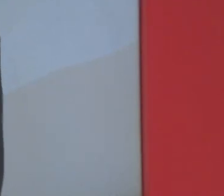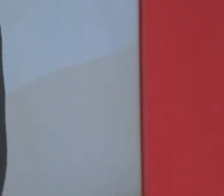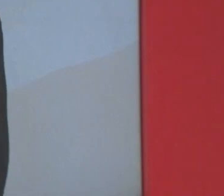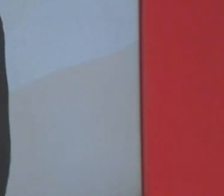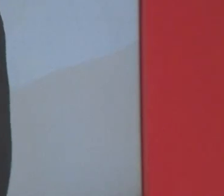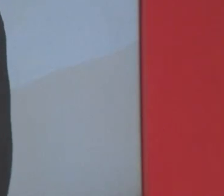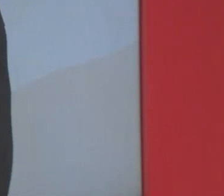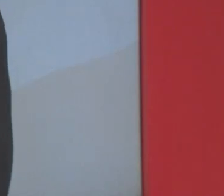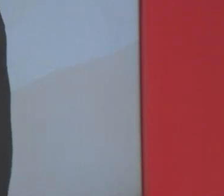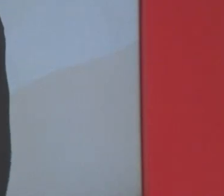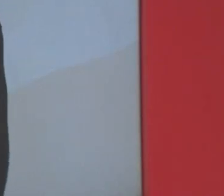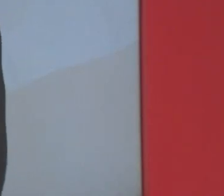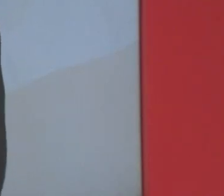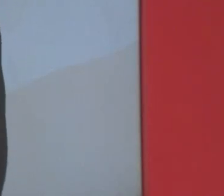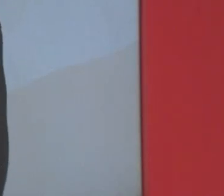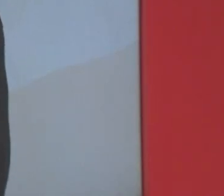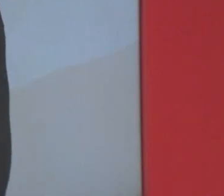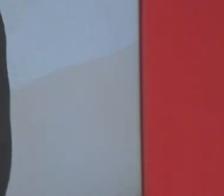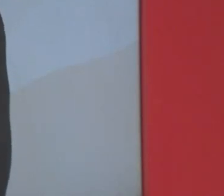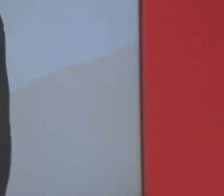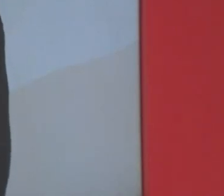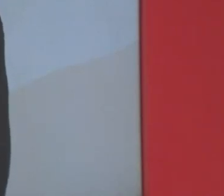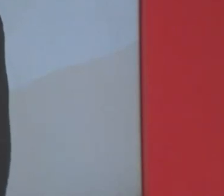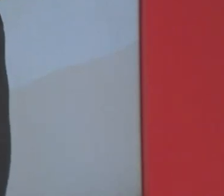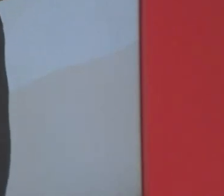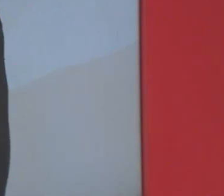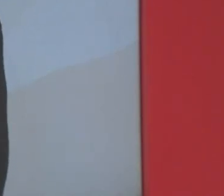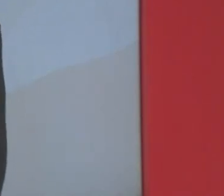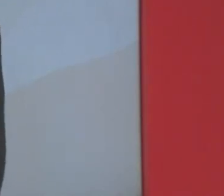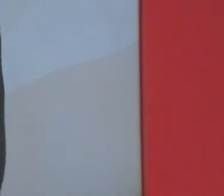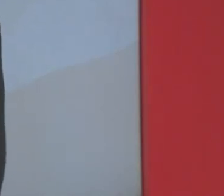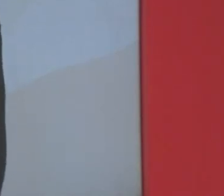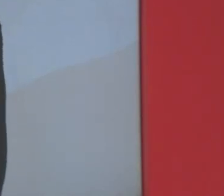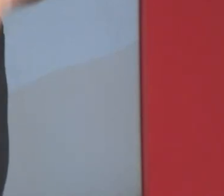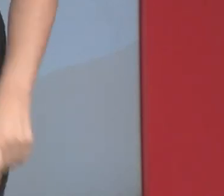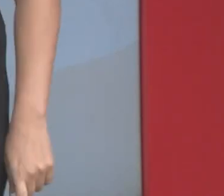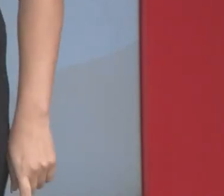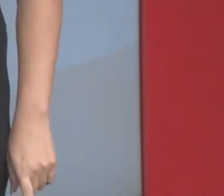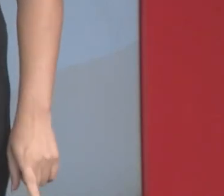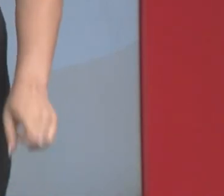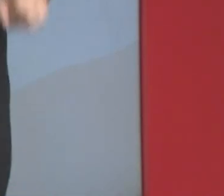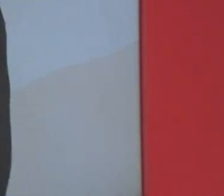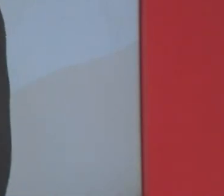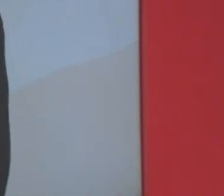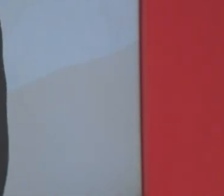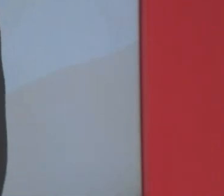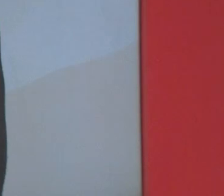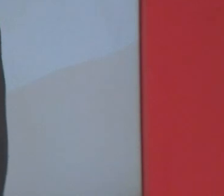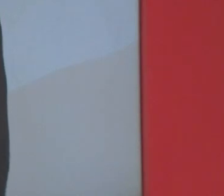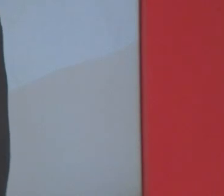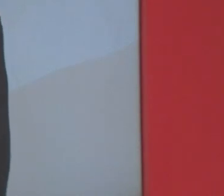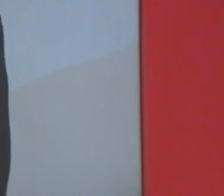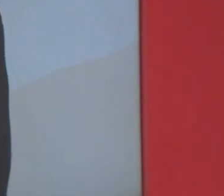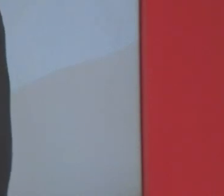vocês aproveitam para entender e aprender um pouco melhor como que seria. Vamos à